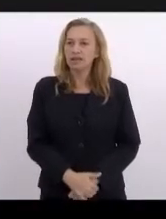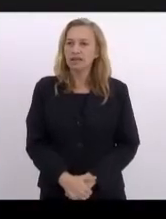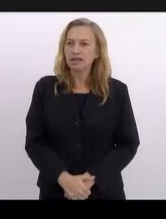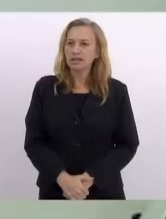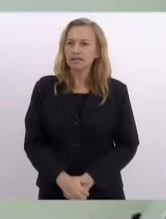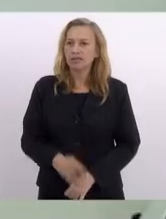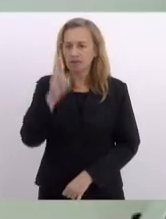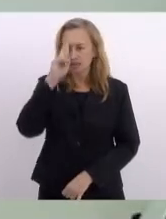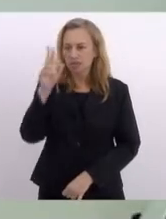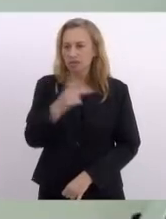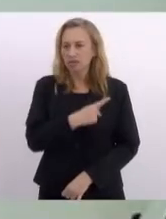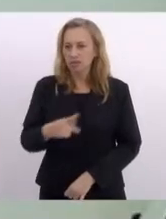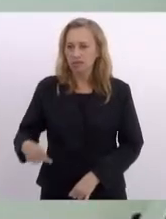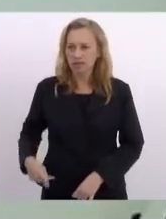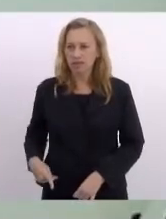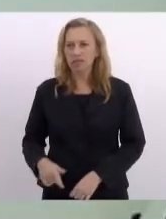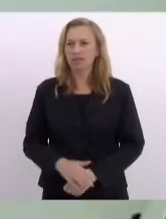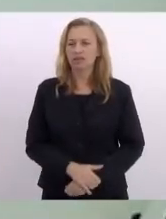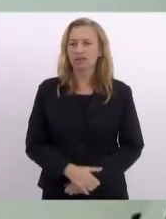Senhora presidente,